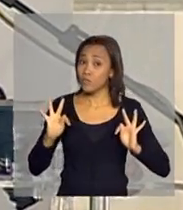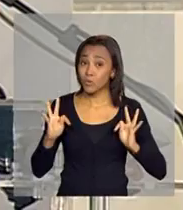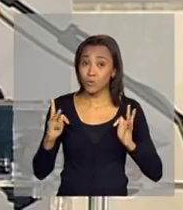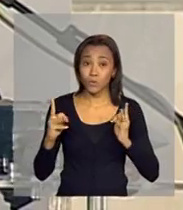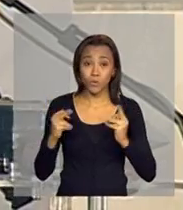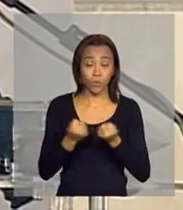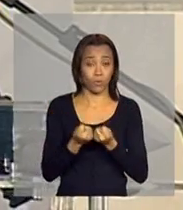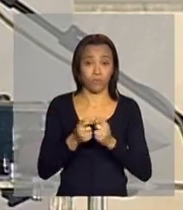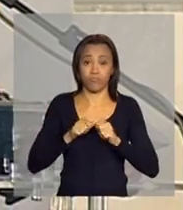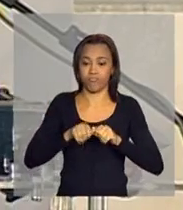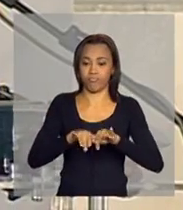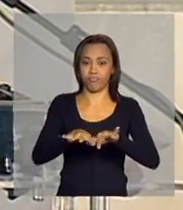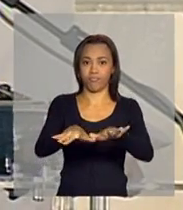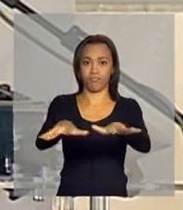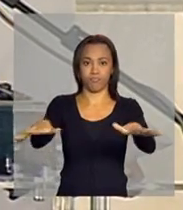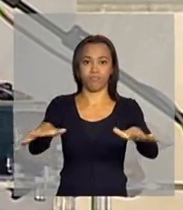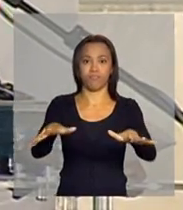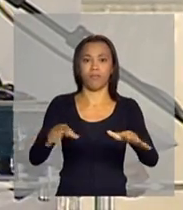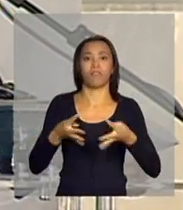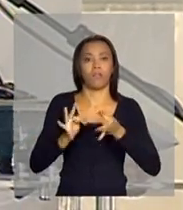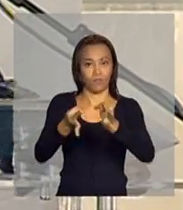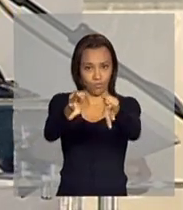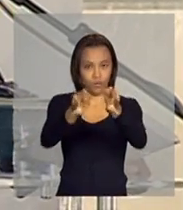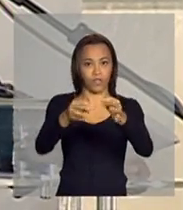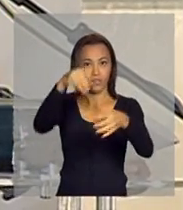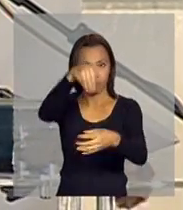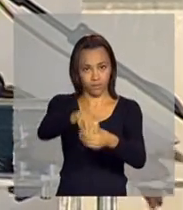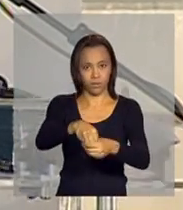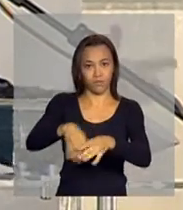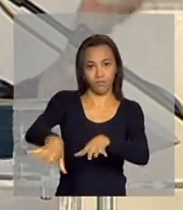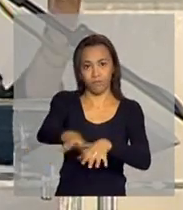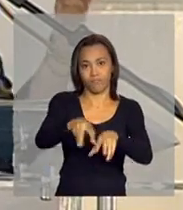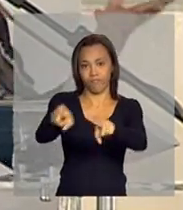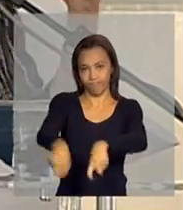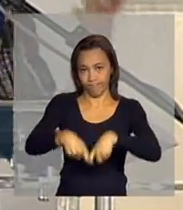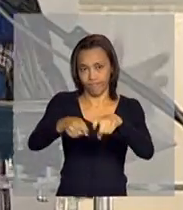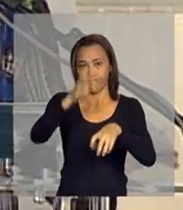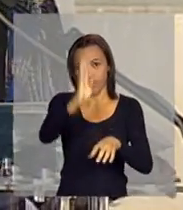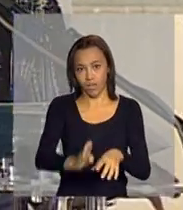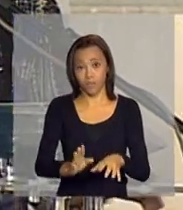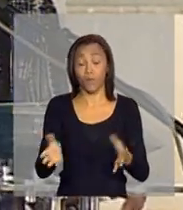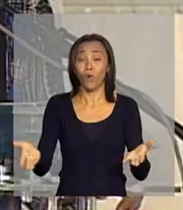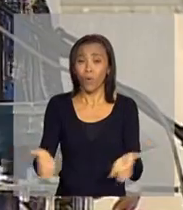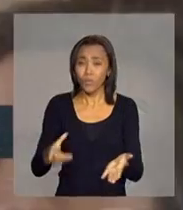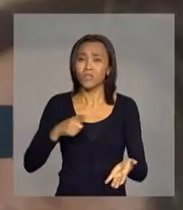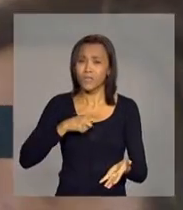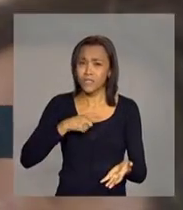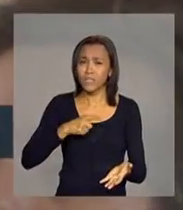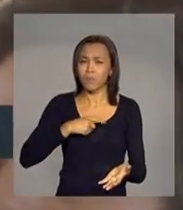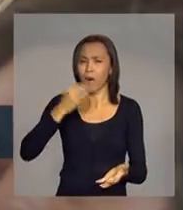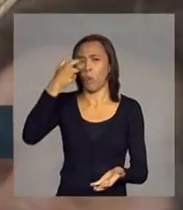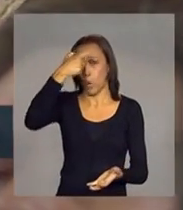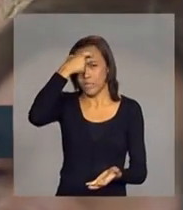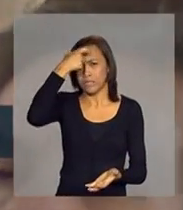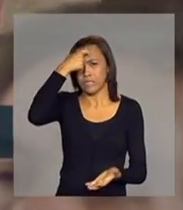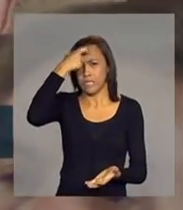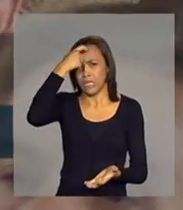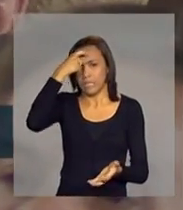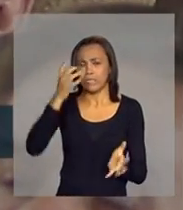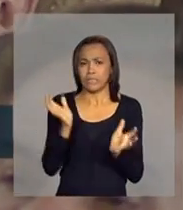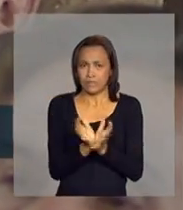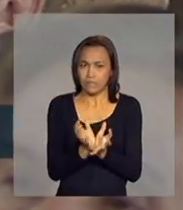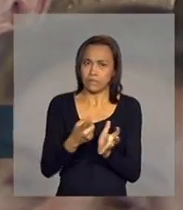agricultura brasileira. E eu tenho certeza que hoje há uma maturidade do setor. O setor